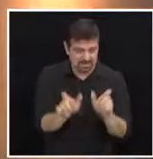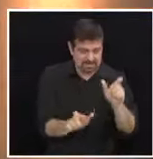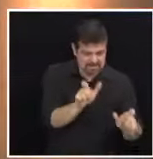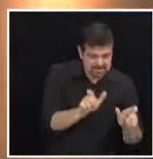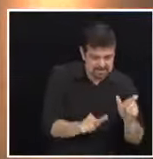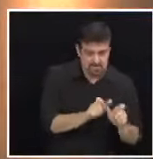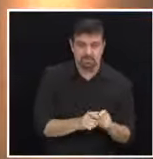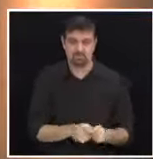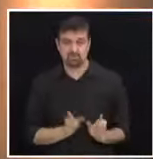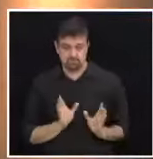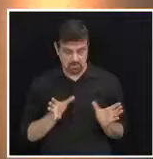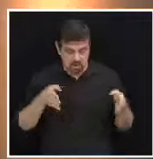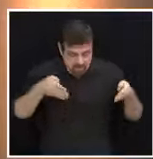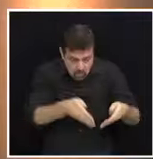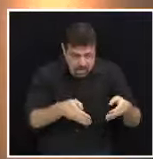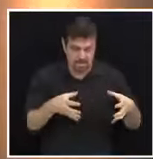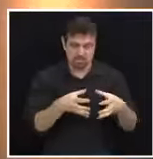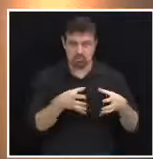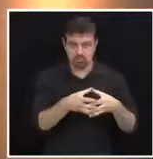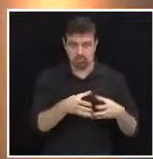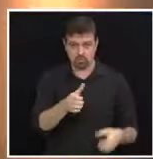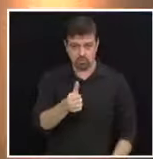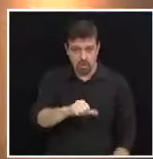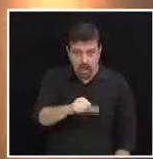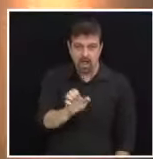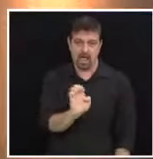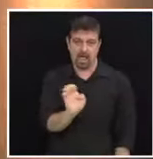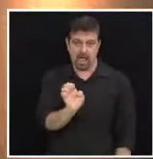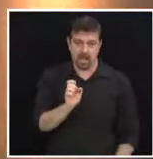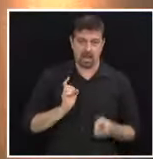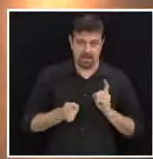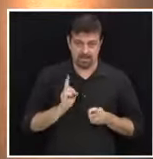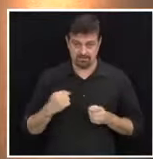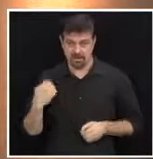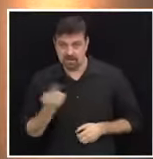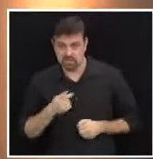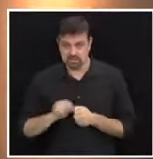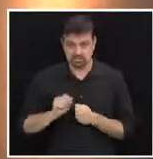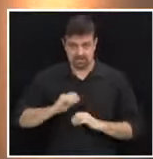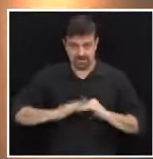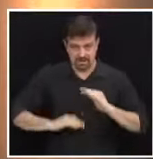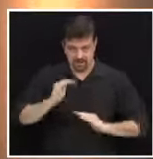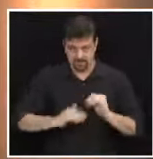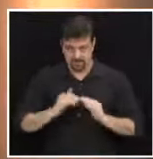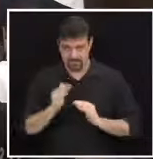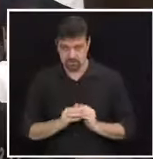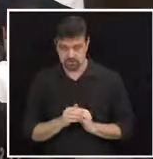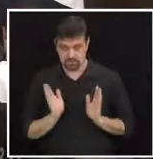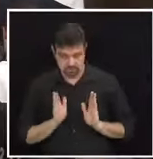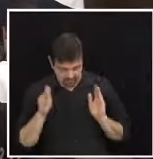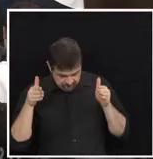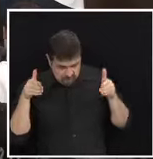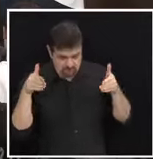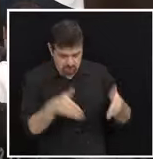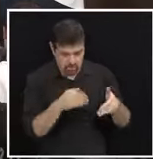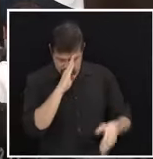público LGBT, então a gente divide hoje as nossas ações em ações de campo focada neste público e ações